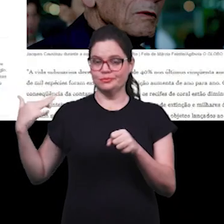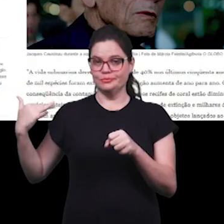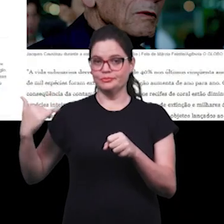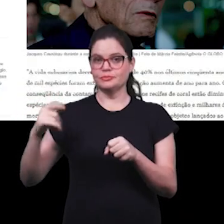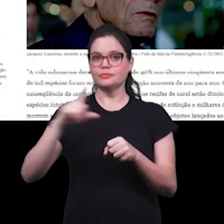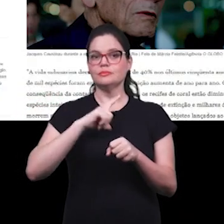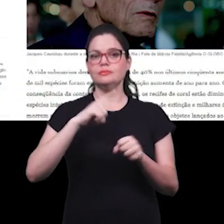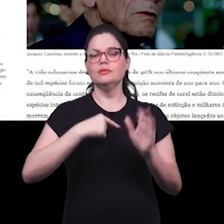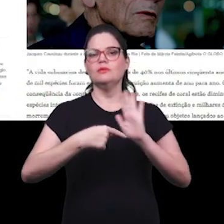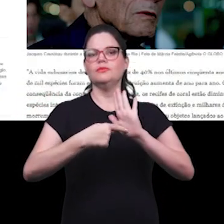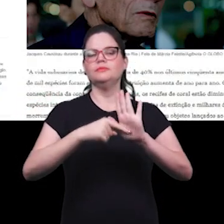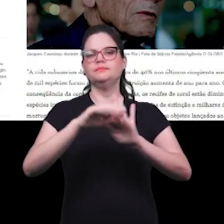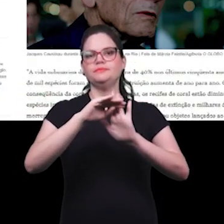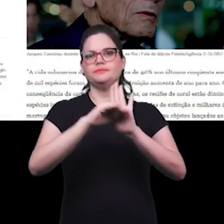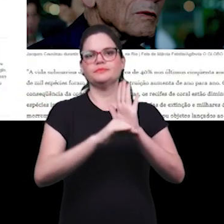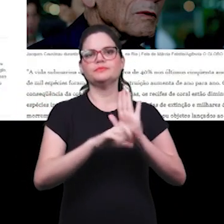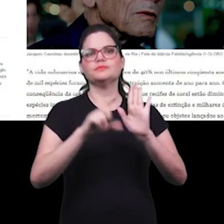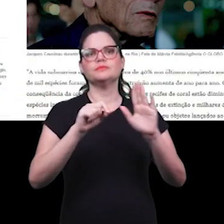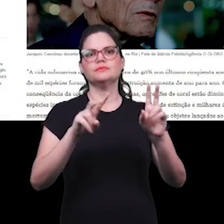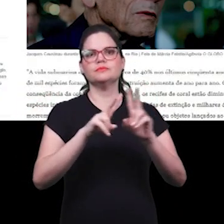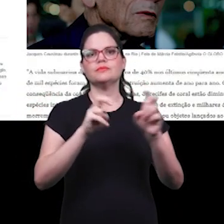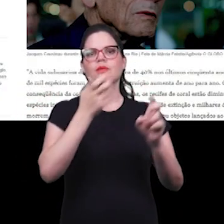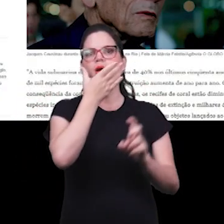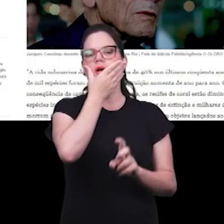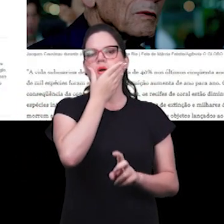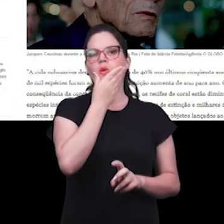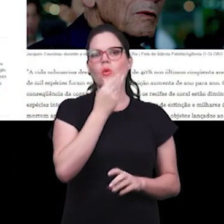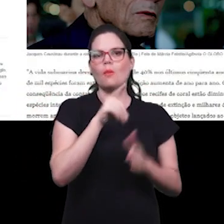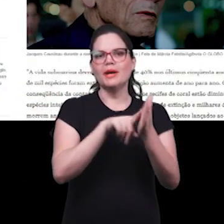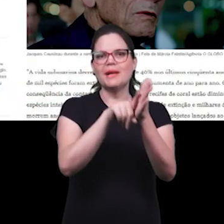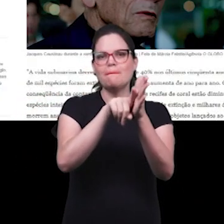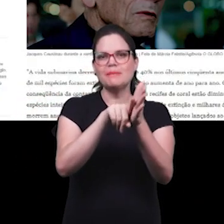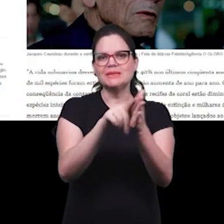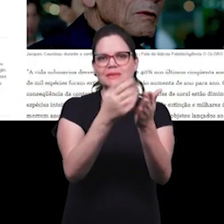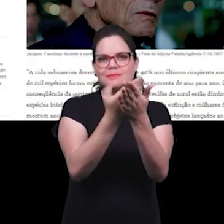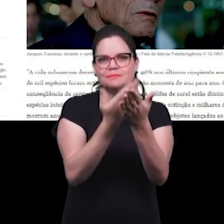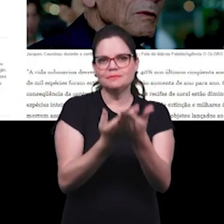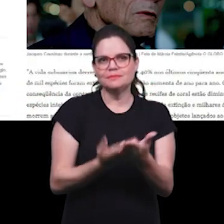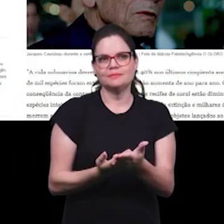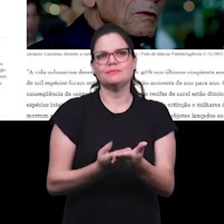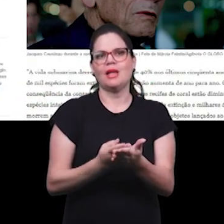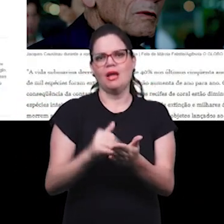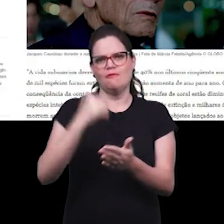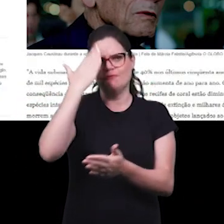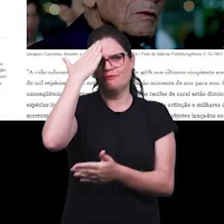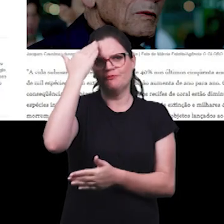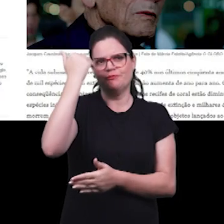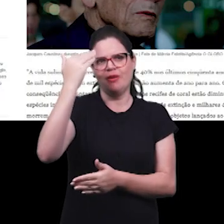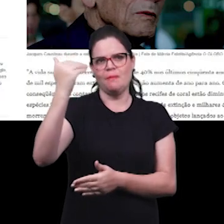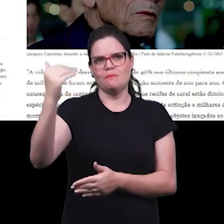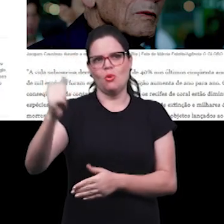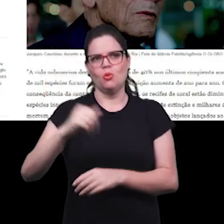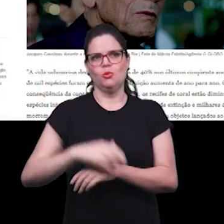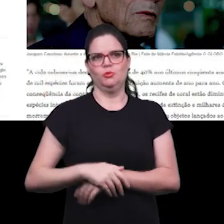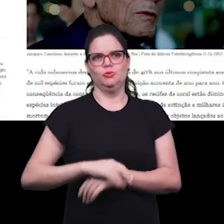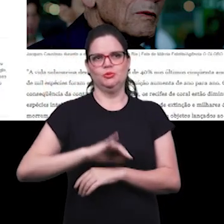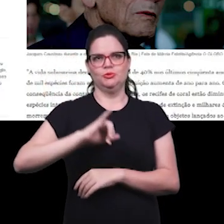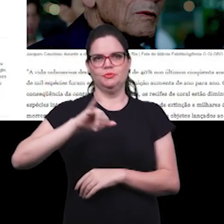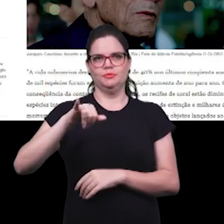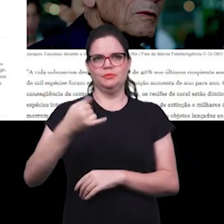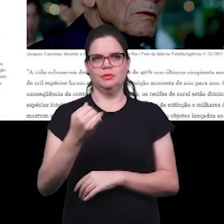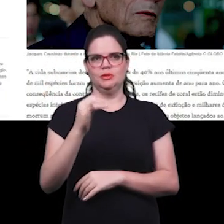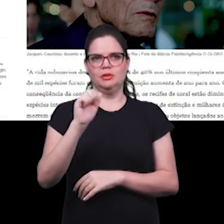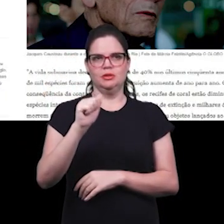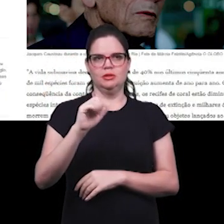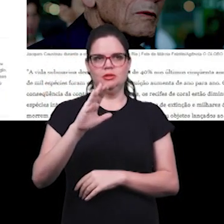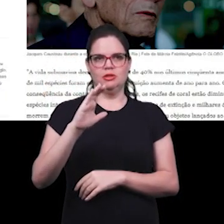famoso oceanógrafo francês Jacques Cousteau ele, após fazer uma viagem ao redor do mundo,